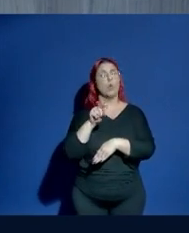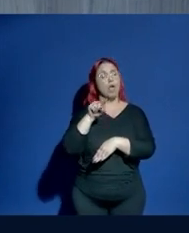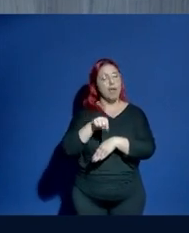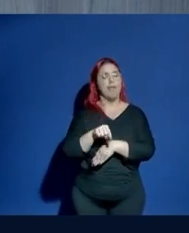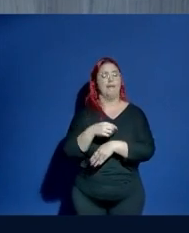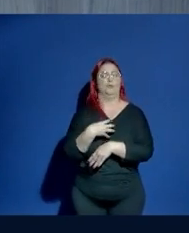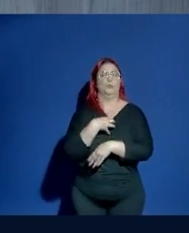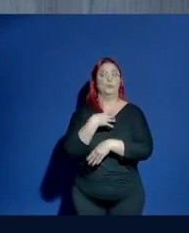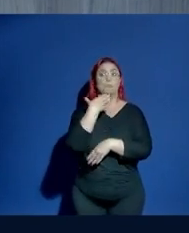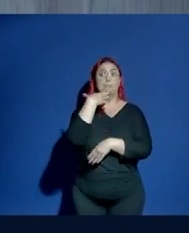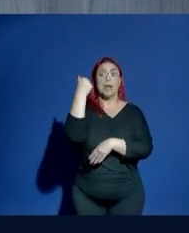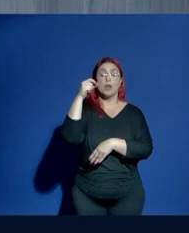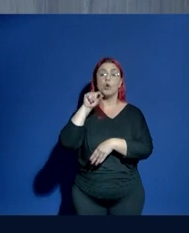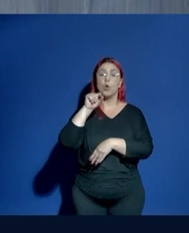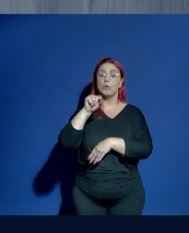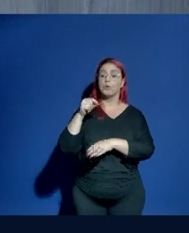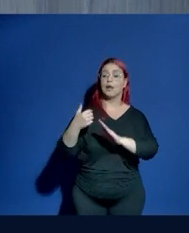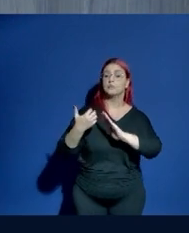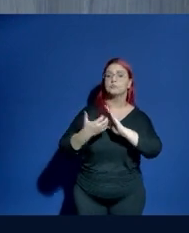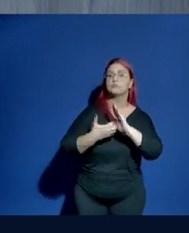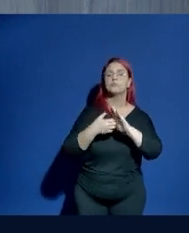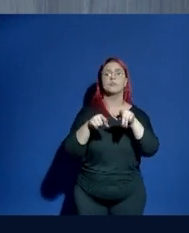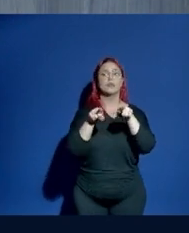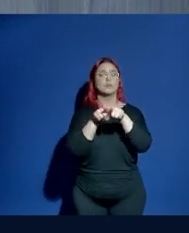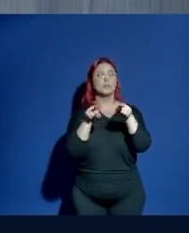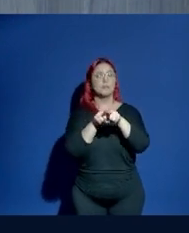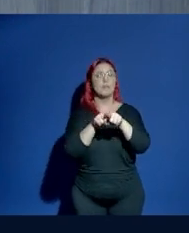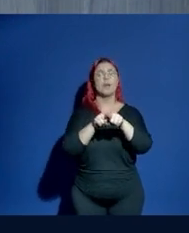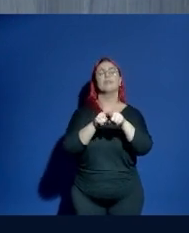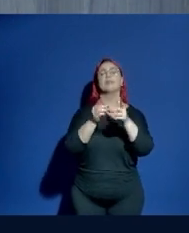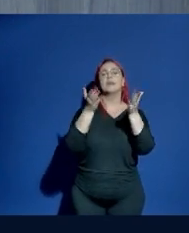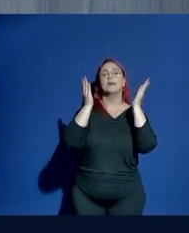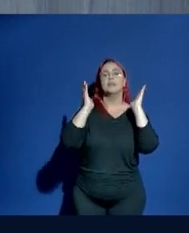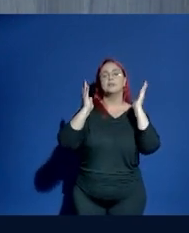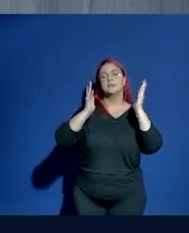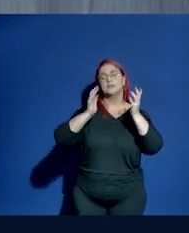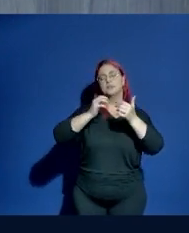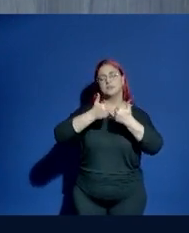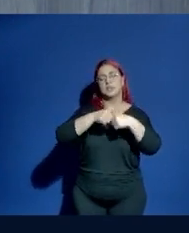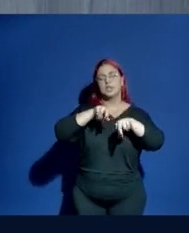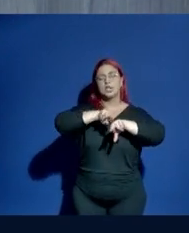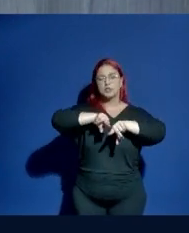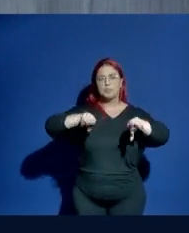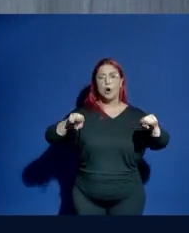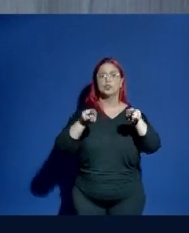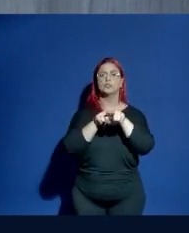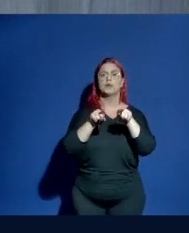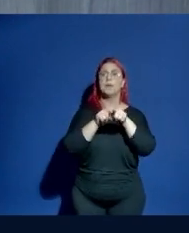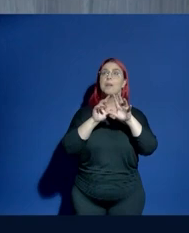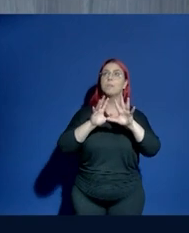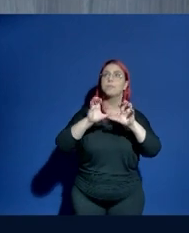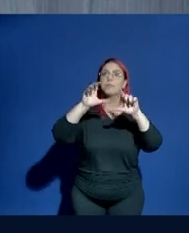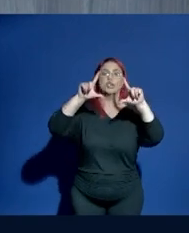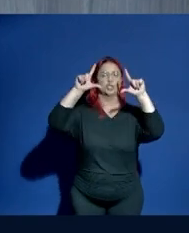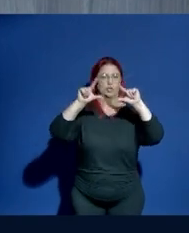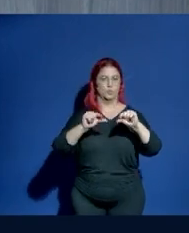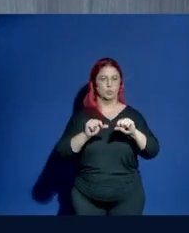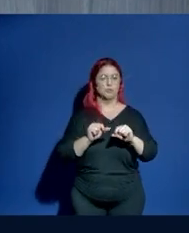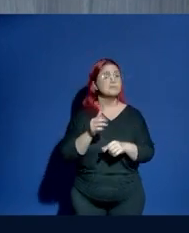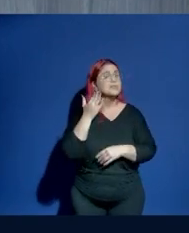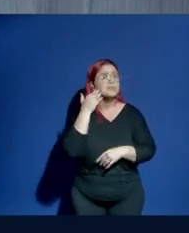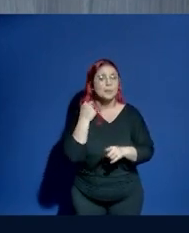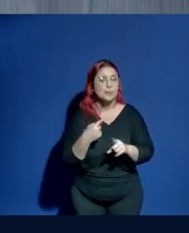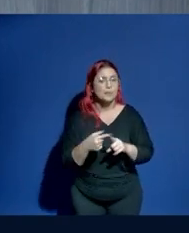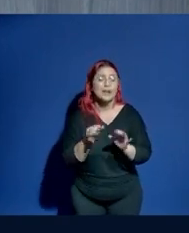eficiente da indústria do transporte reduzir a pegada de carbono metano e os gases efeito estufa por um motivo muito simples